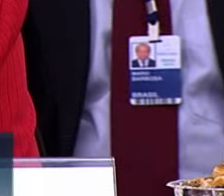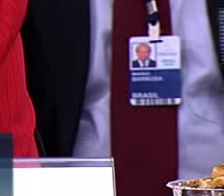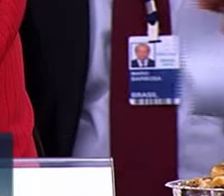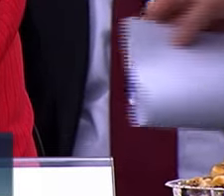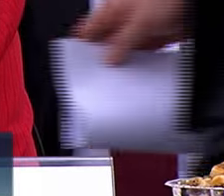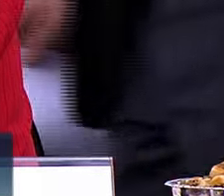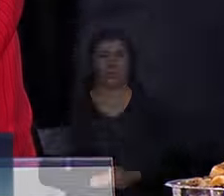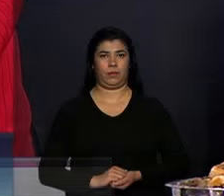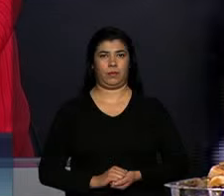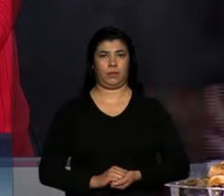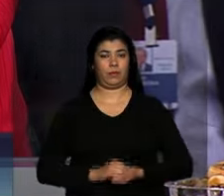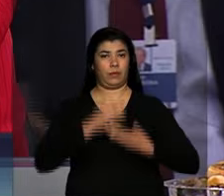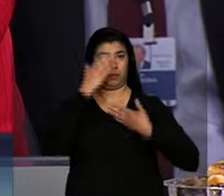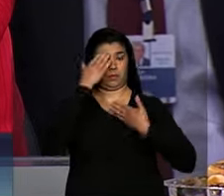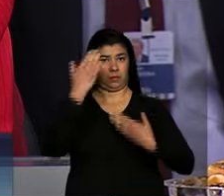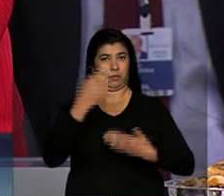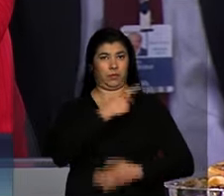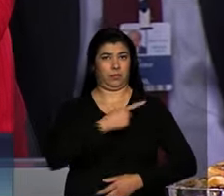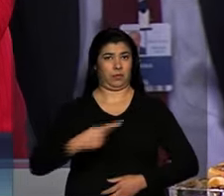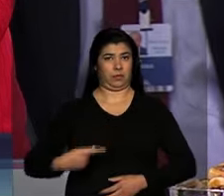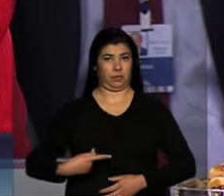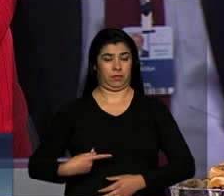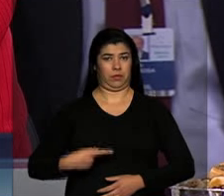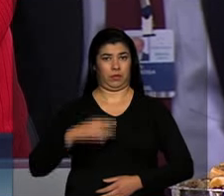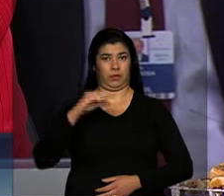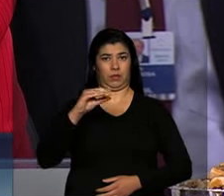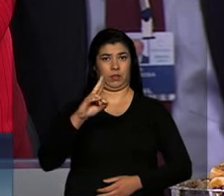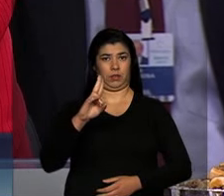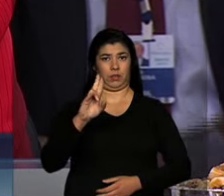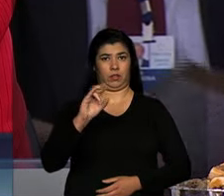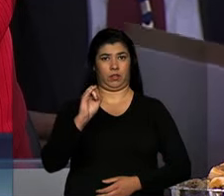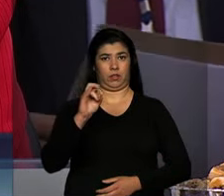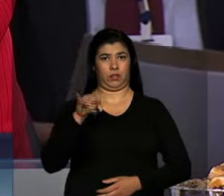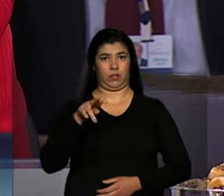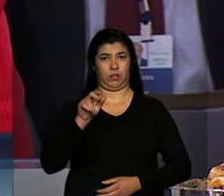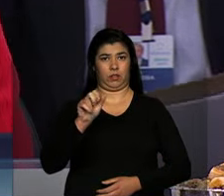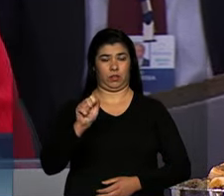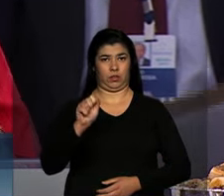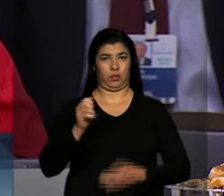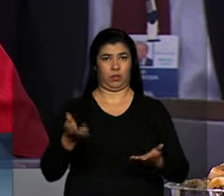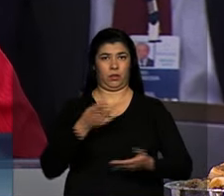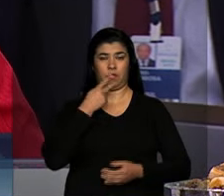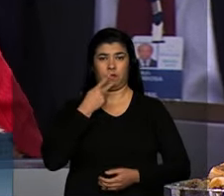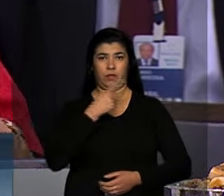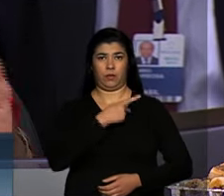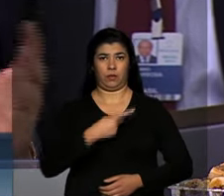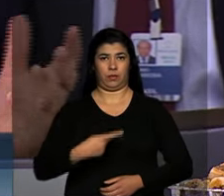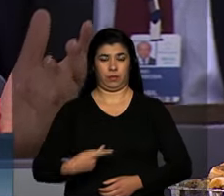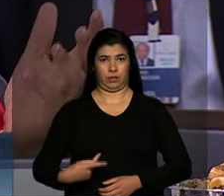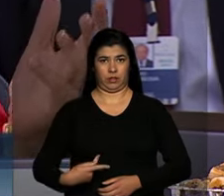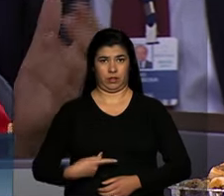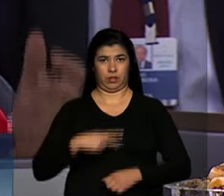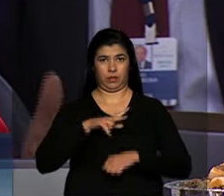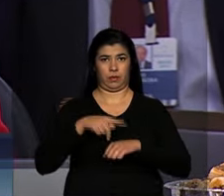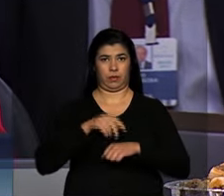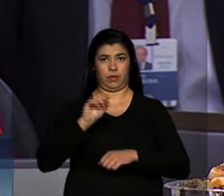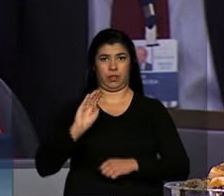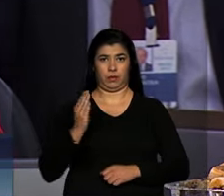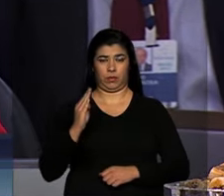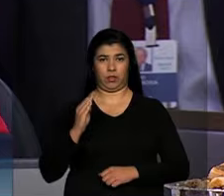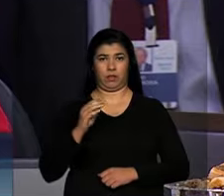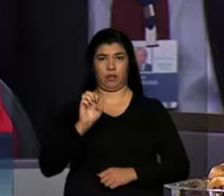Agradeço à presidenta Cristina Kirchner. Passo a palavra ao presidente do Estado Plurinacional da Bolívia, Evo